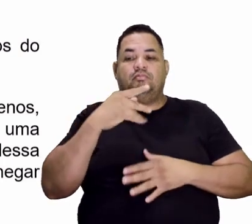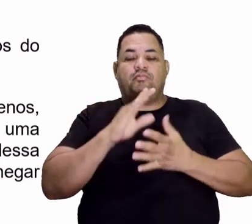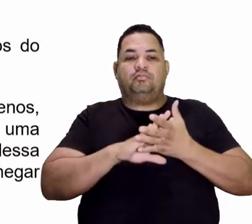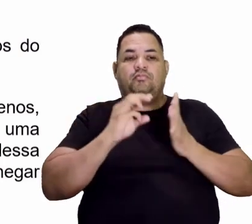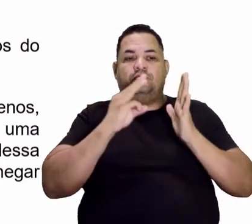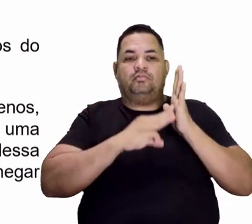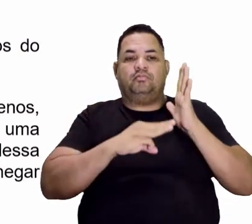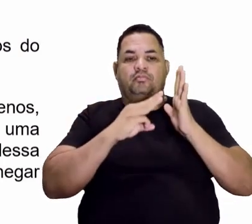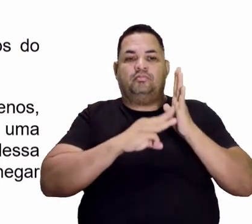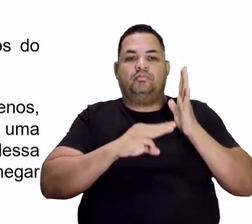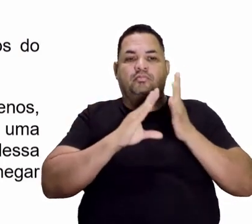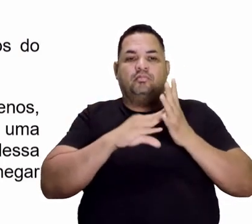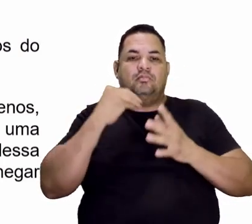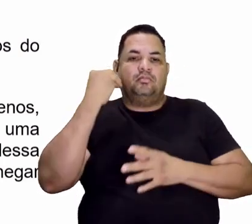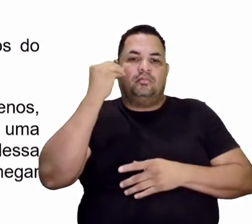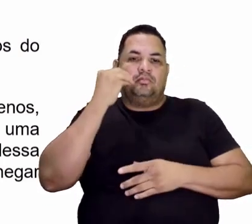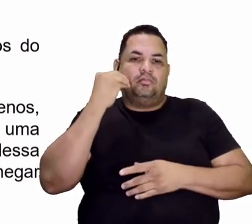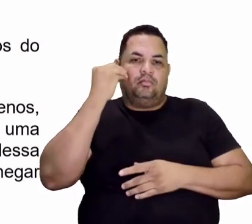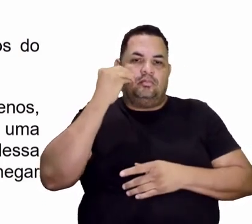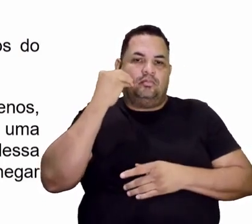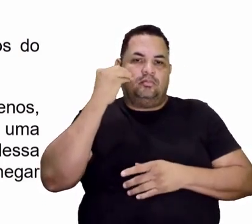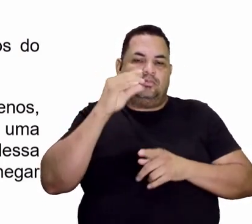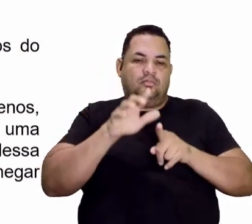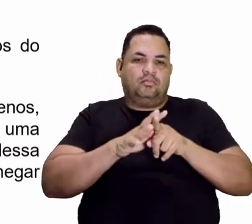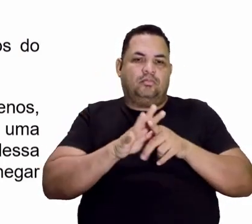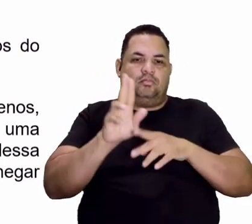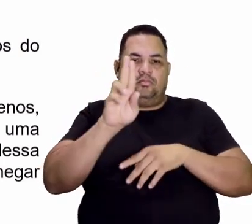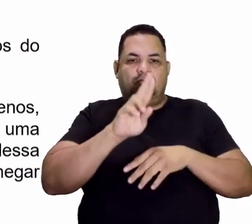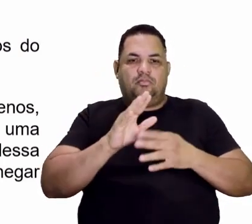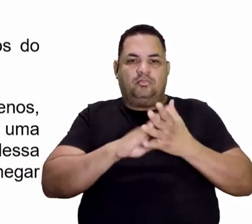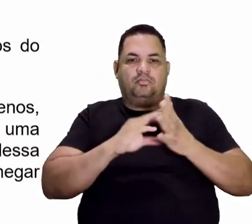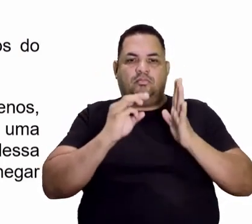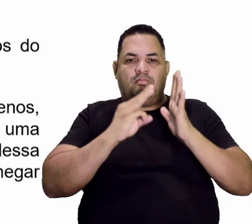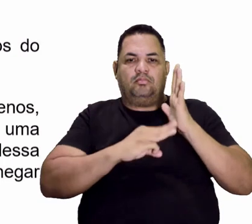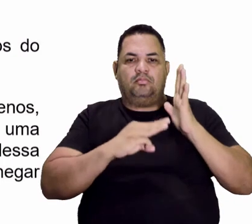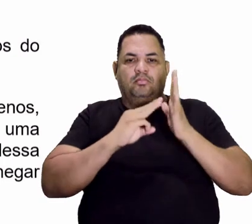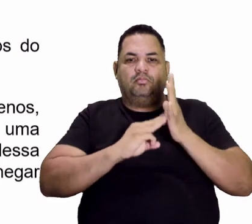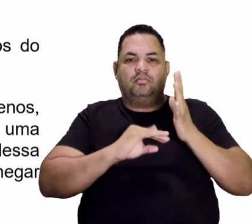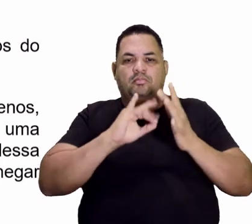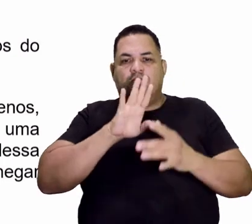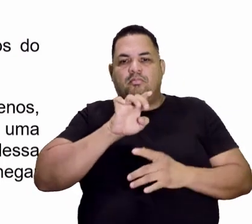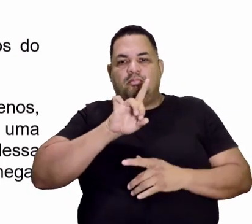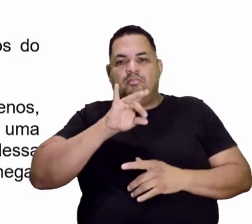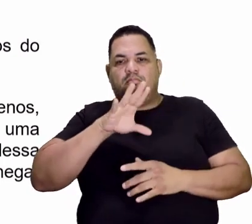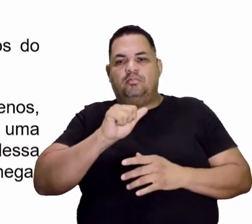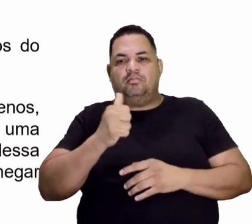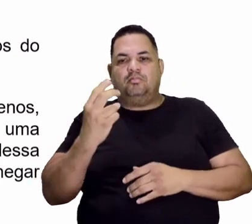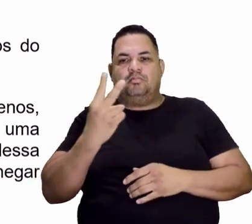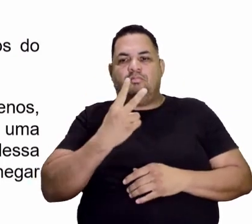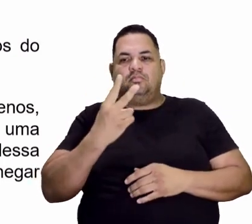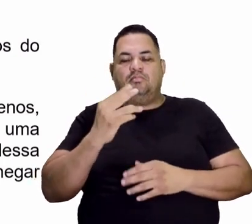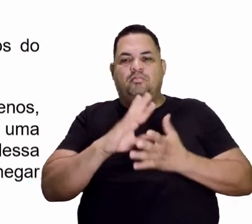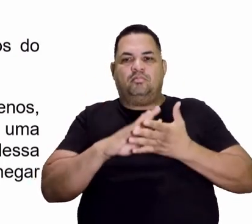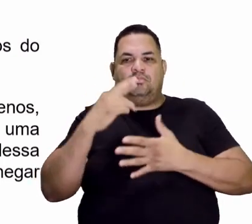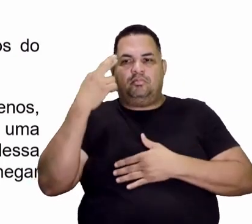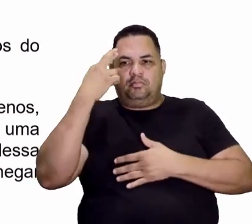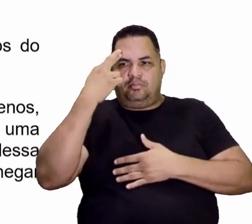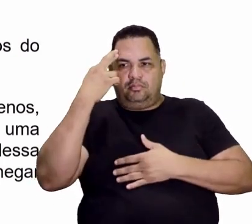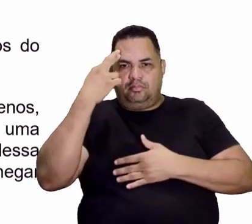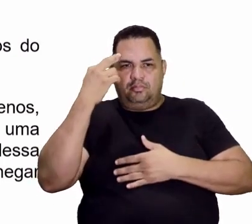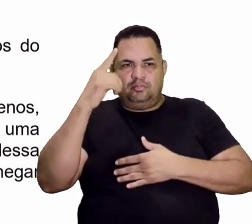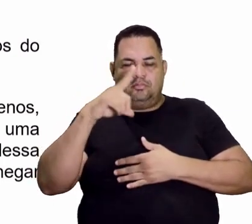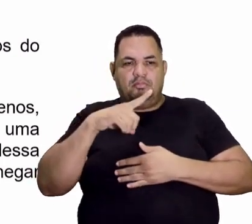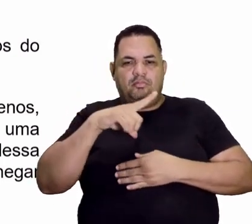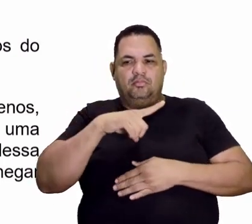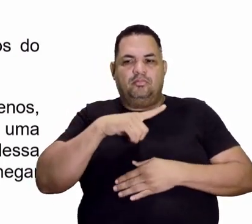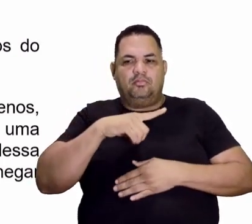seu método experimental, que faz uso do método indutivo. E o segundo, sua reflexão crítica,